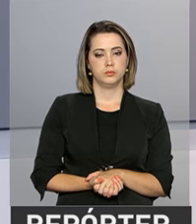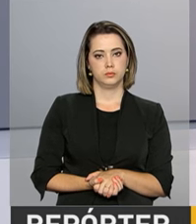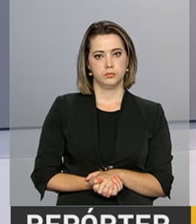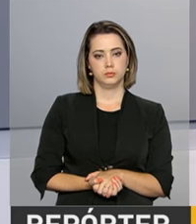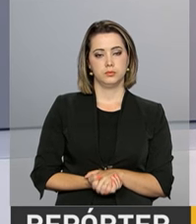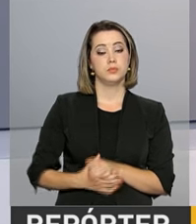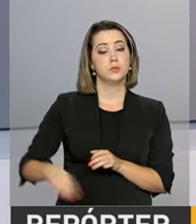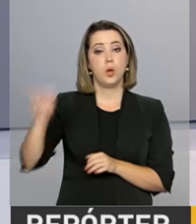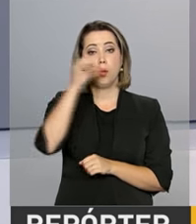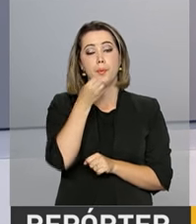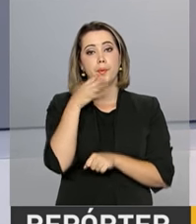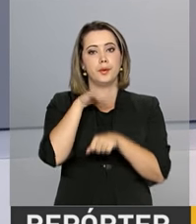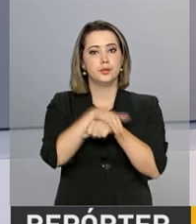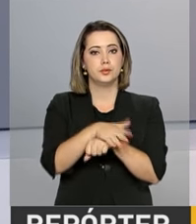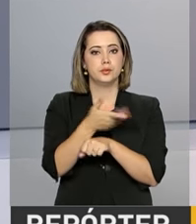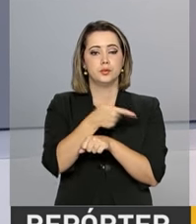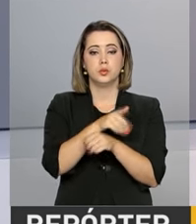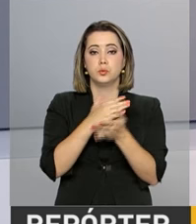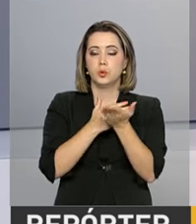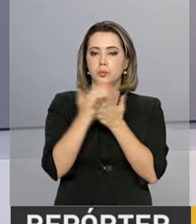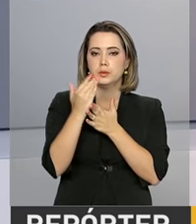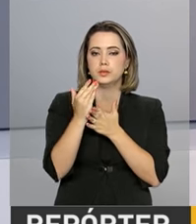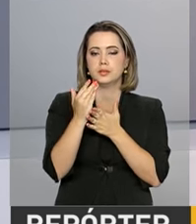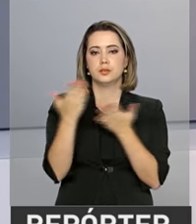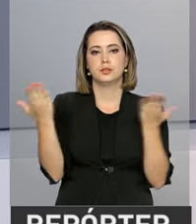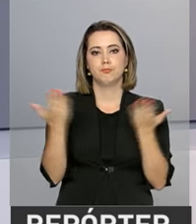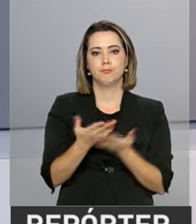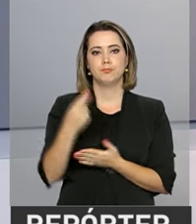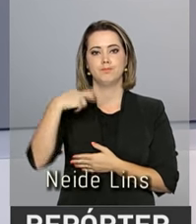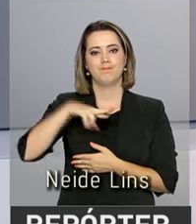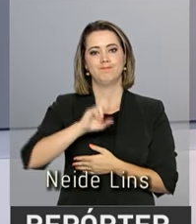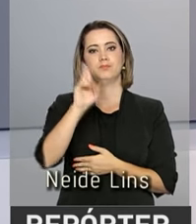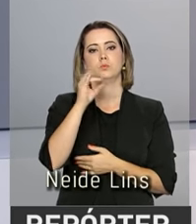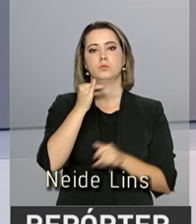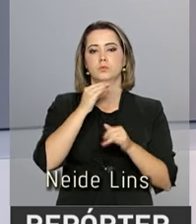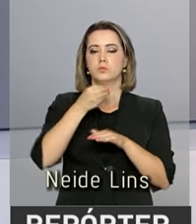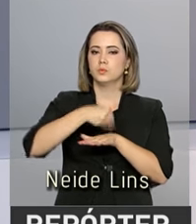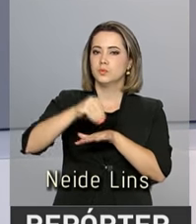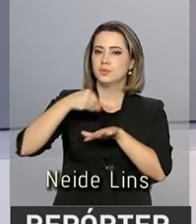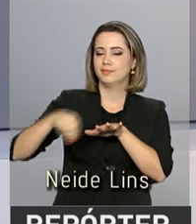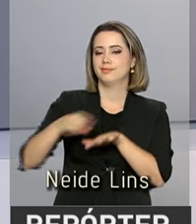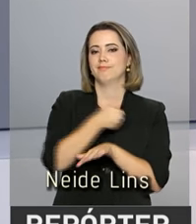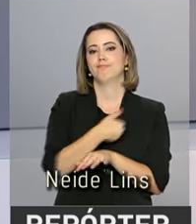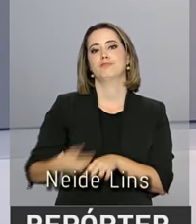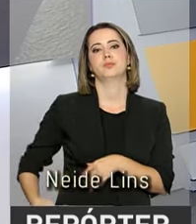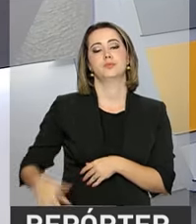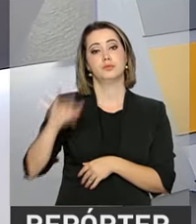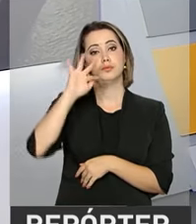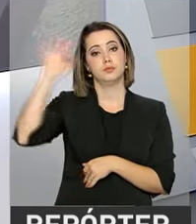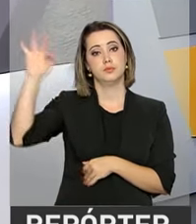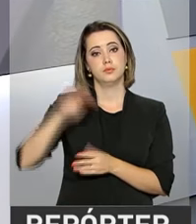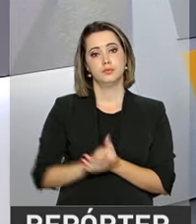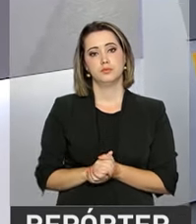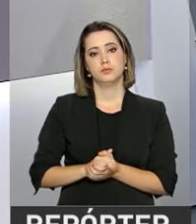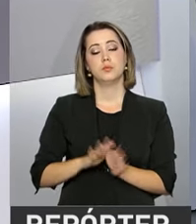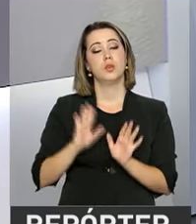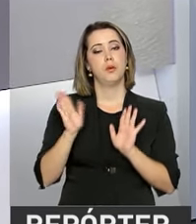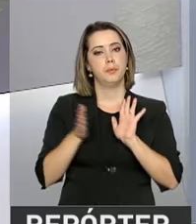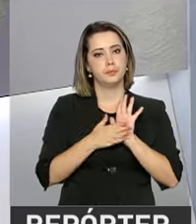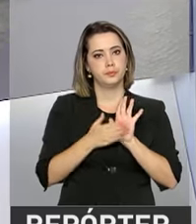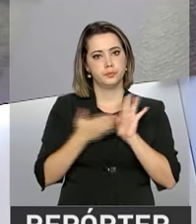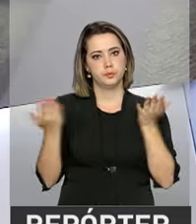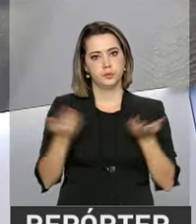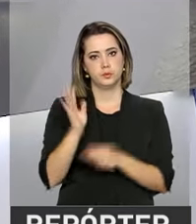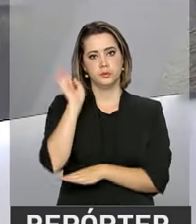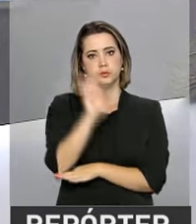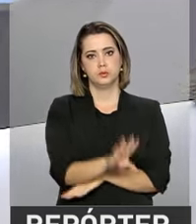olá boa noite começa agora mais um repórter nbr com as notícias do governo federal foi apresentado nesta